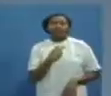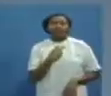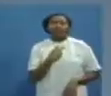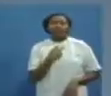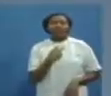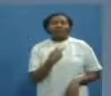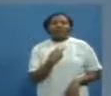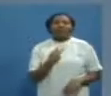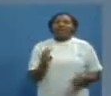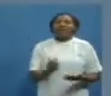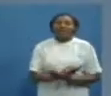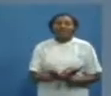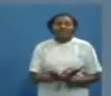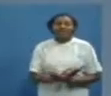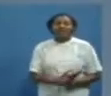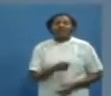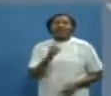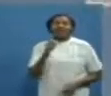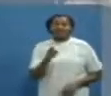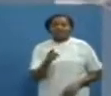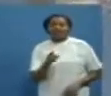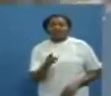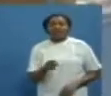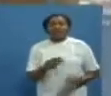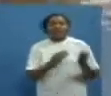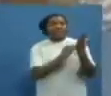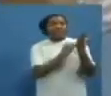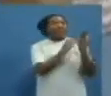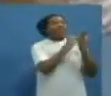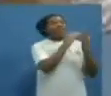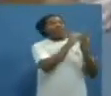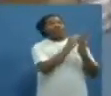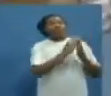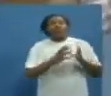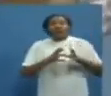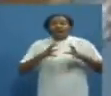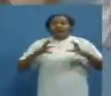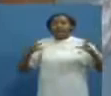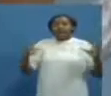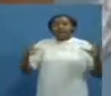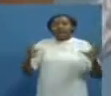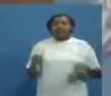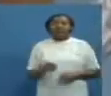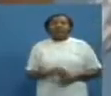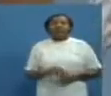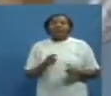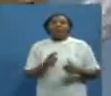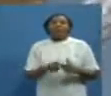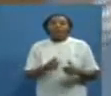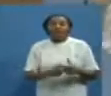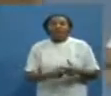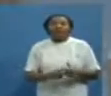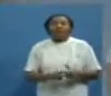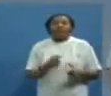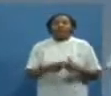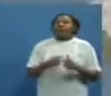não é aqui se você tem projeto Pequeno para sua vida corre daqui porque